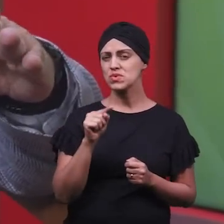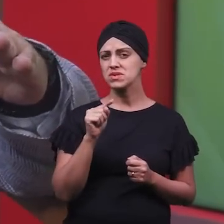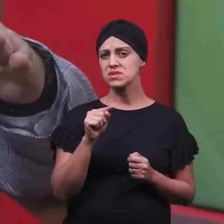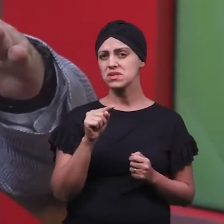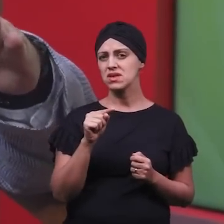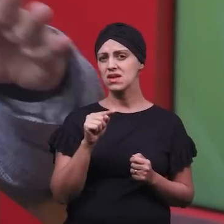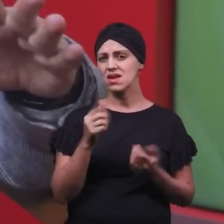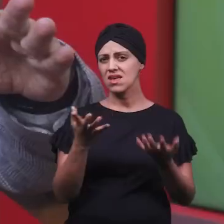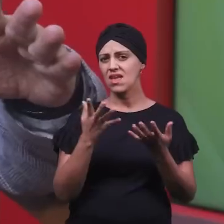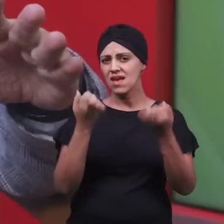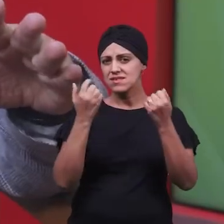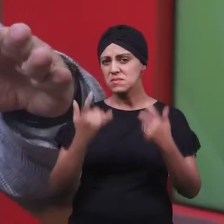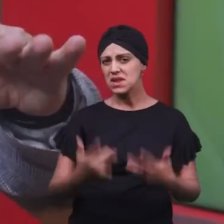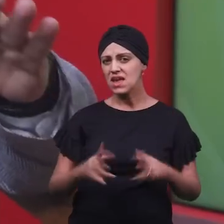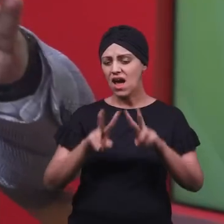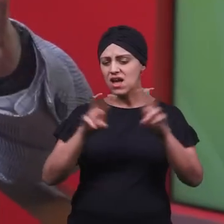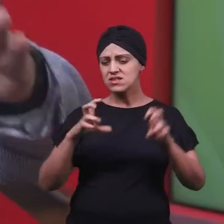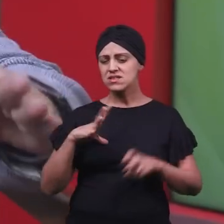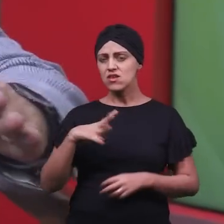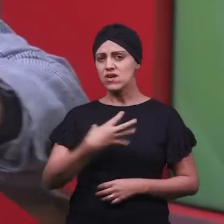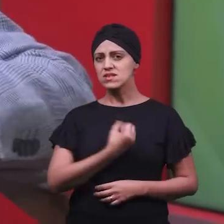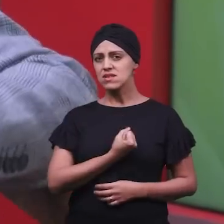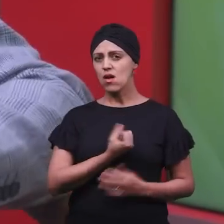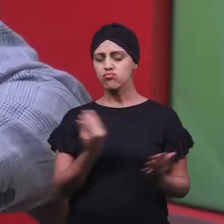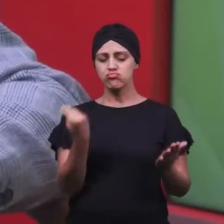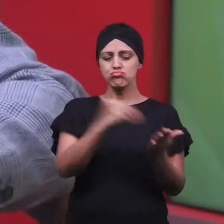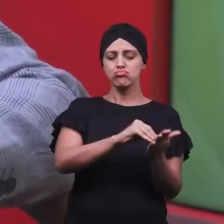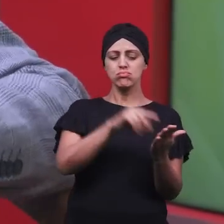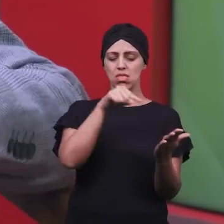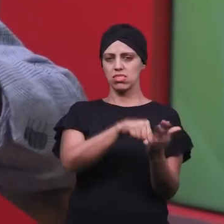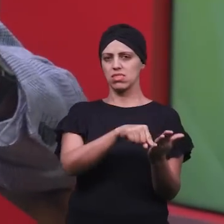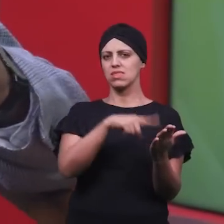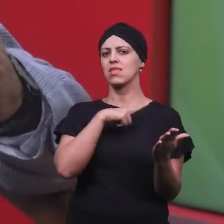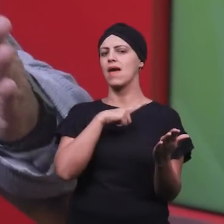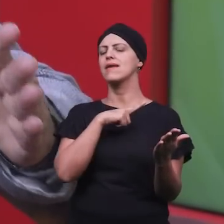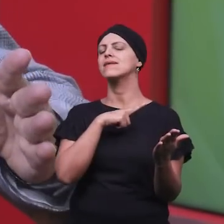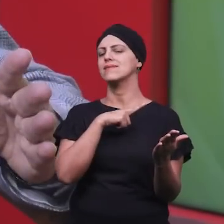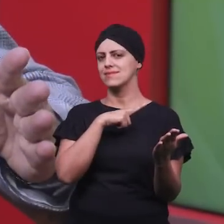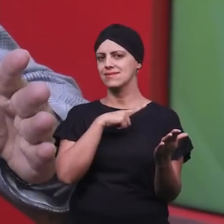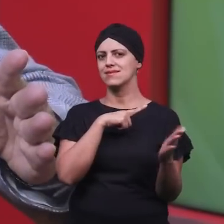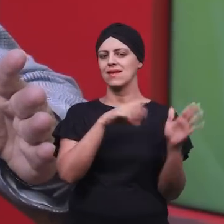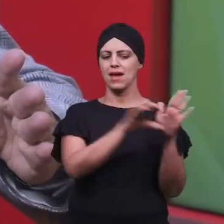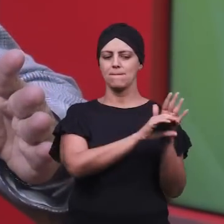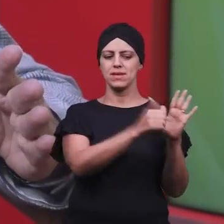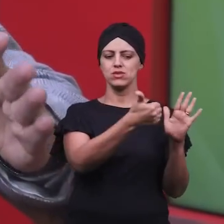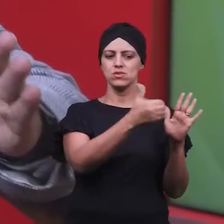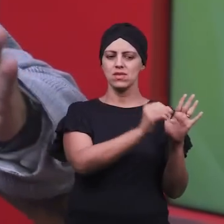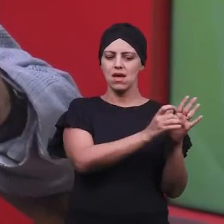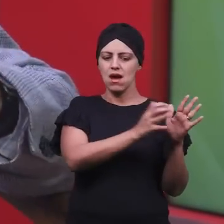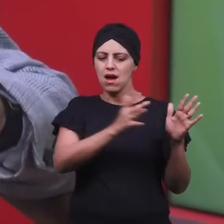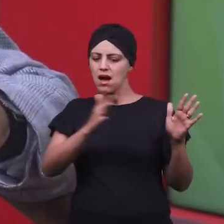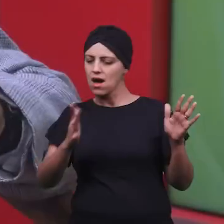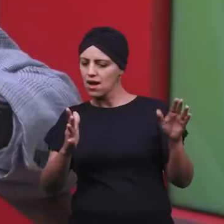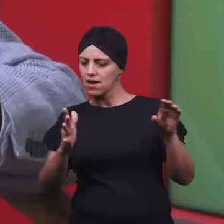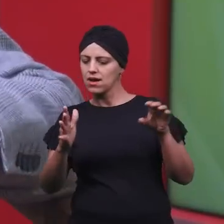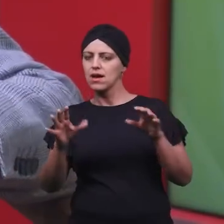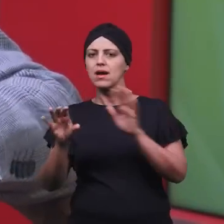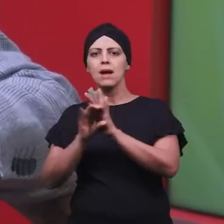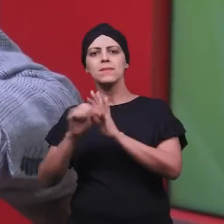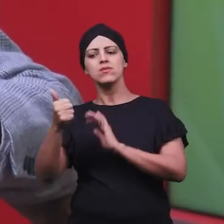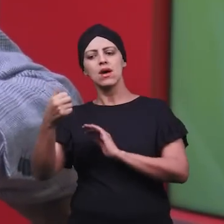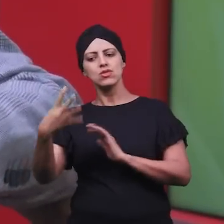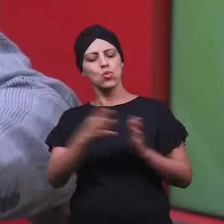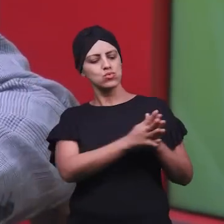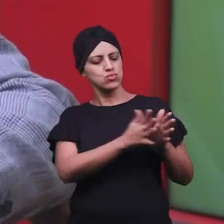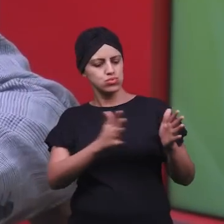quiser abordar sobre salvação, está profetizado do capítulo 10 ao capítulo 14 de Êxodo.